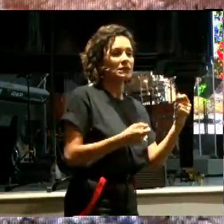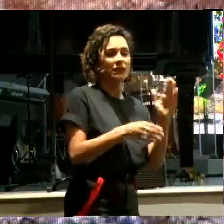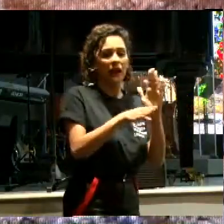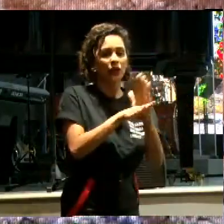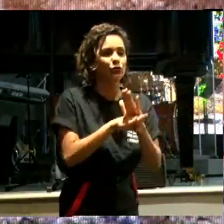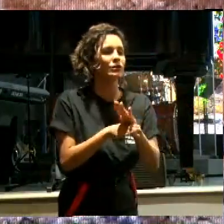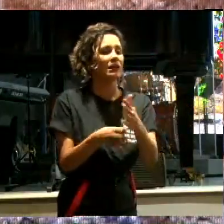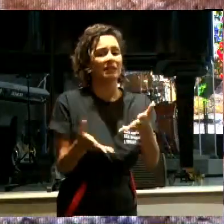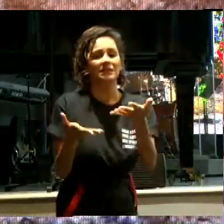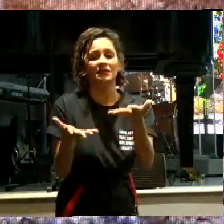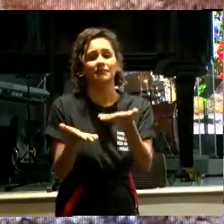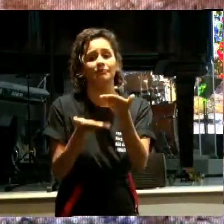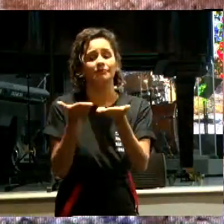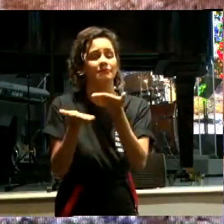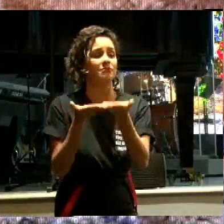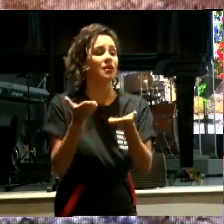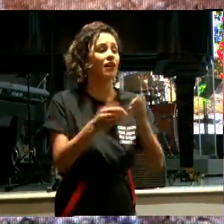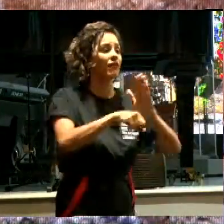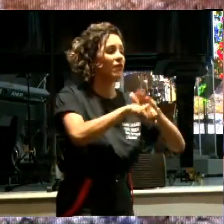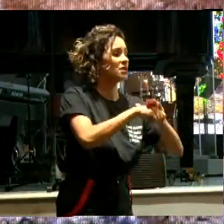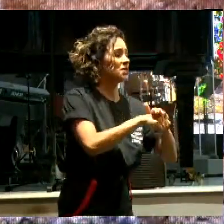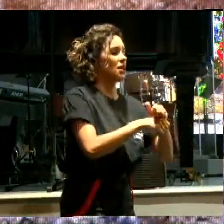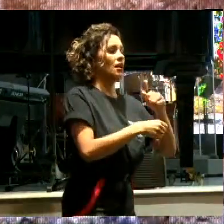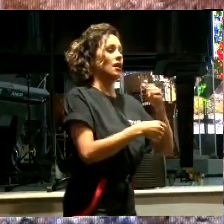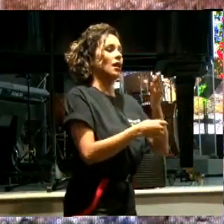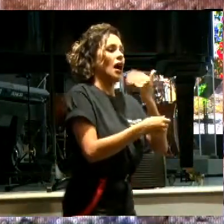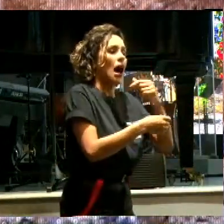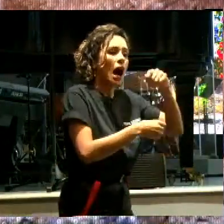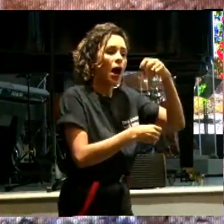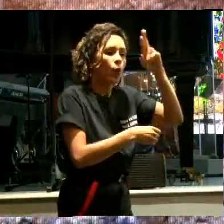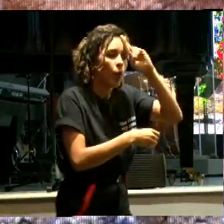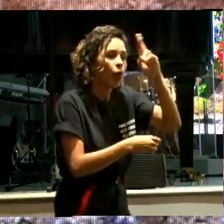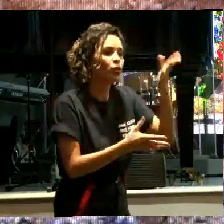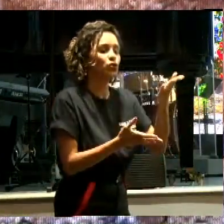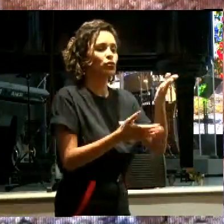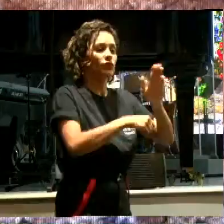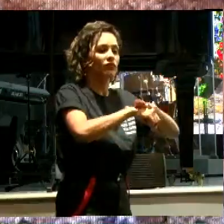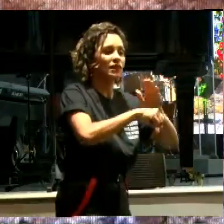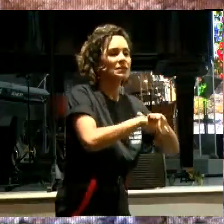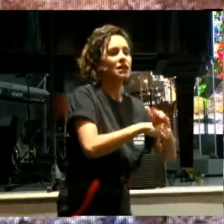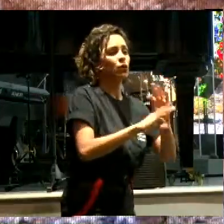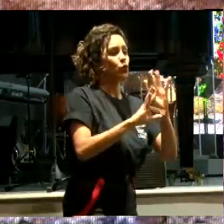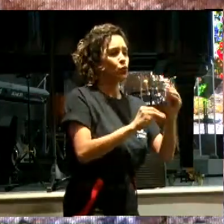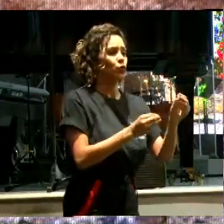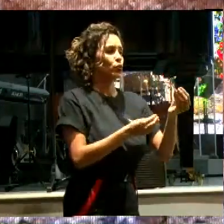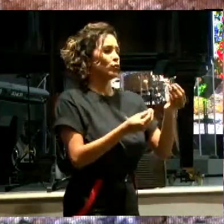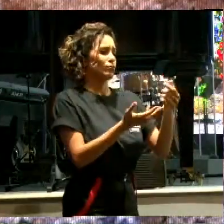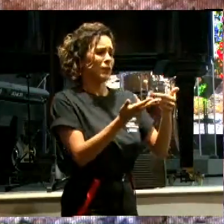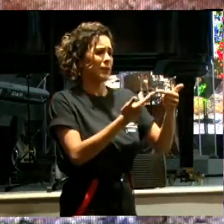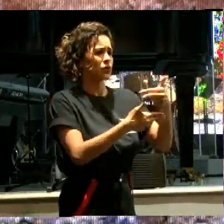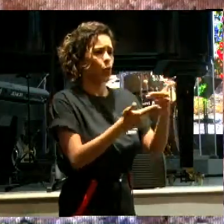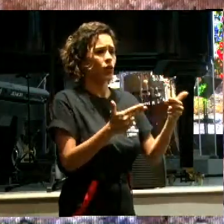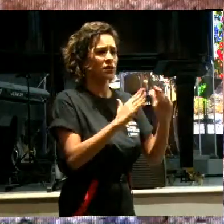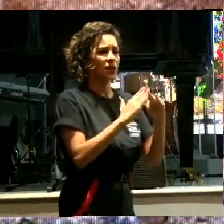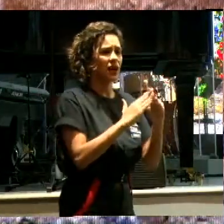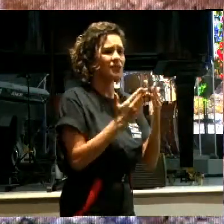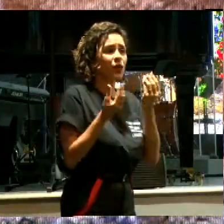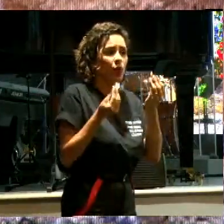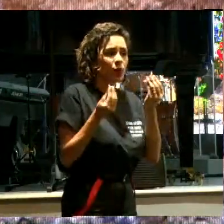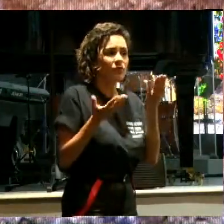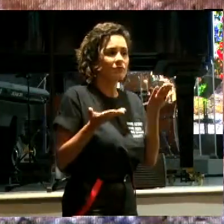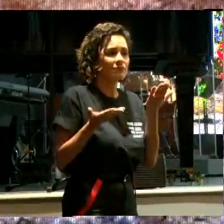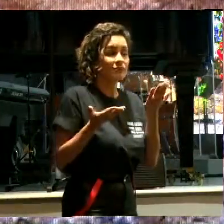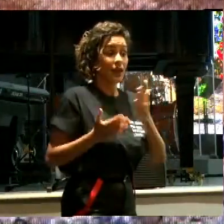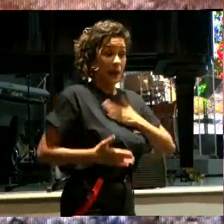que fazer almoço, ter que fazer janta sem poder comer. Você tem noção do que é isso? E